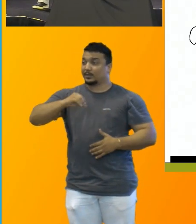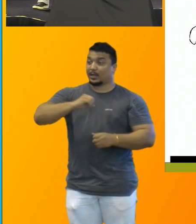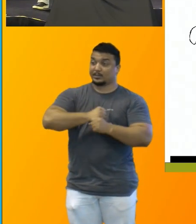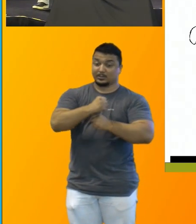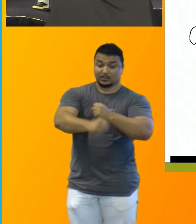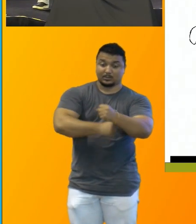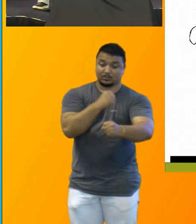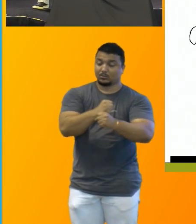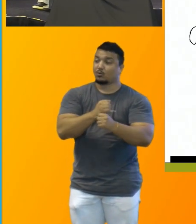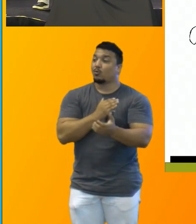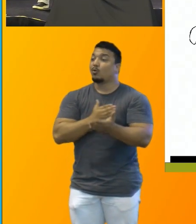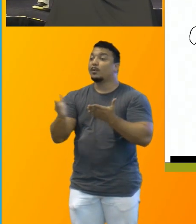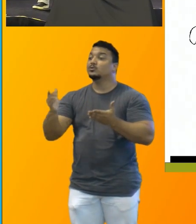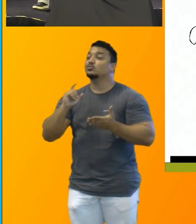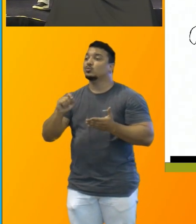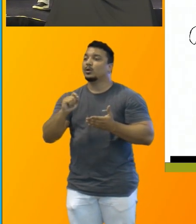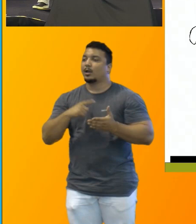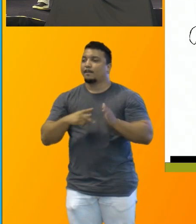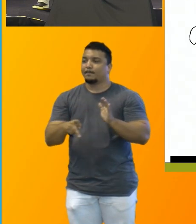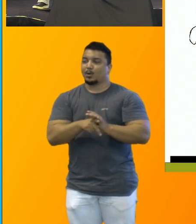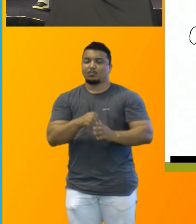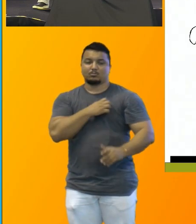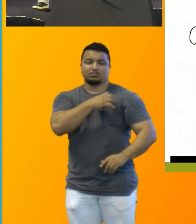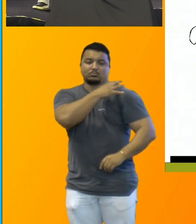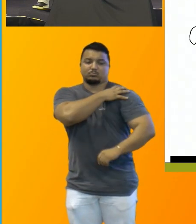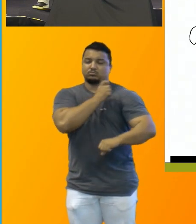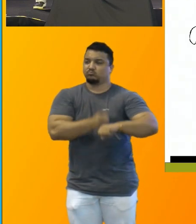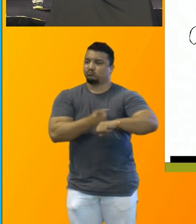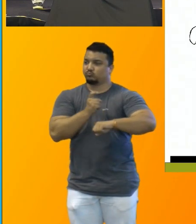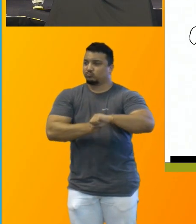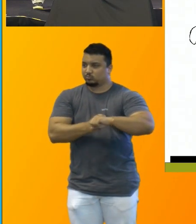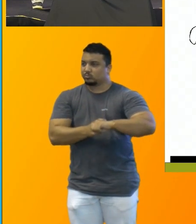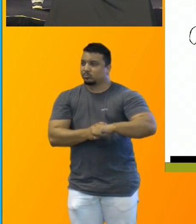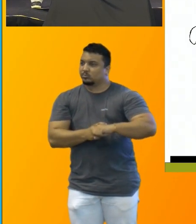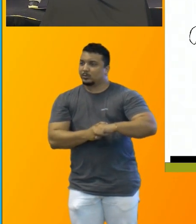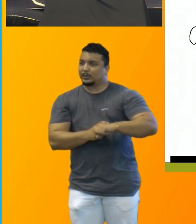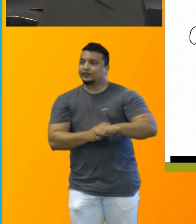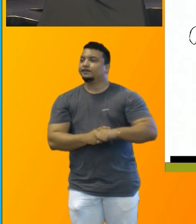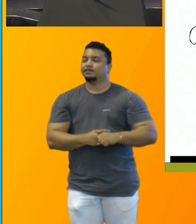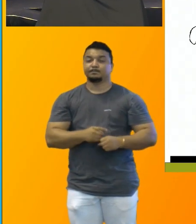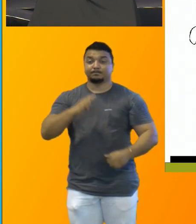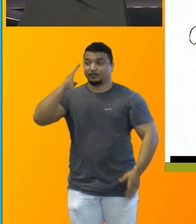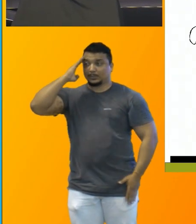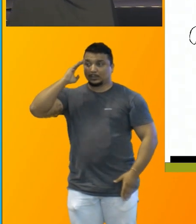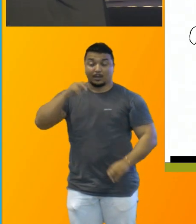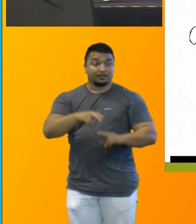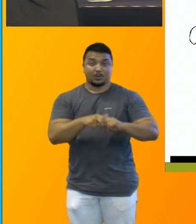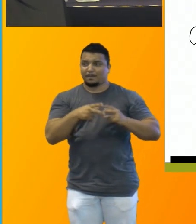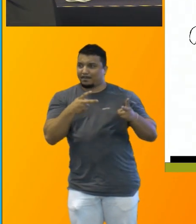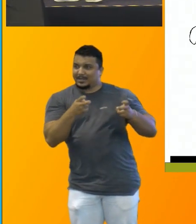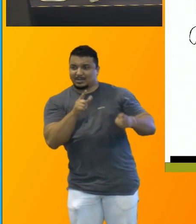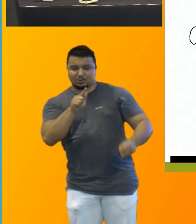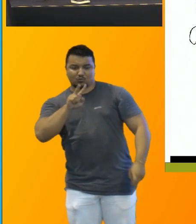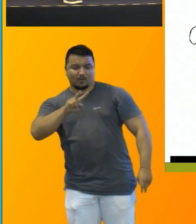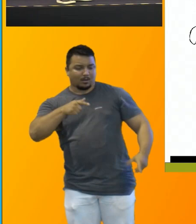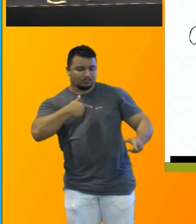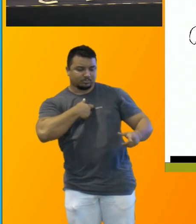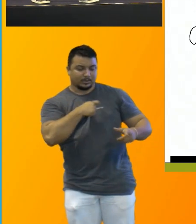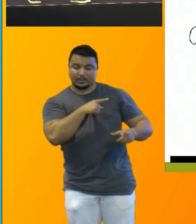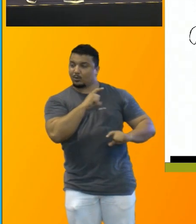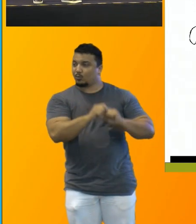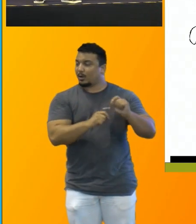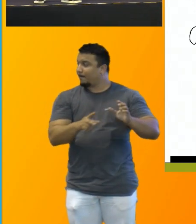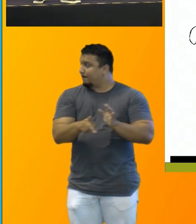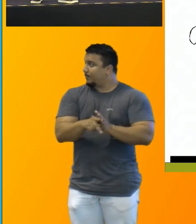seguintes com a implantação do regime civil-militar. Então você vai observar de que o personagem Vargas ele está presente na